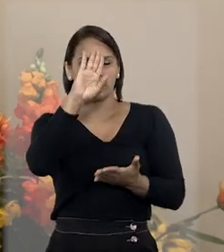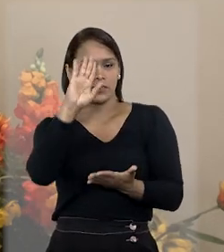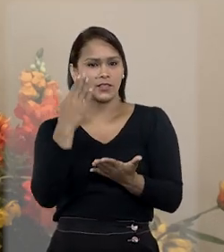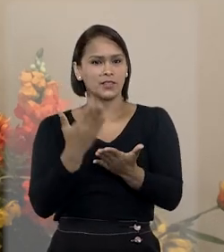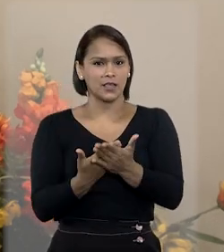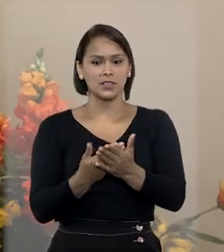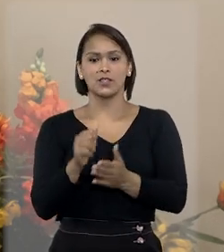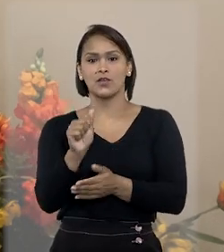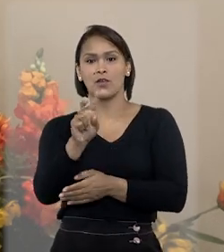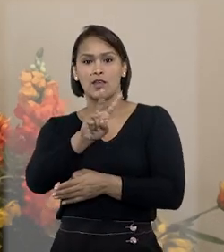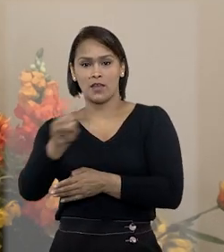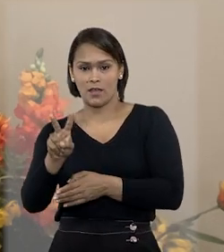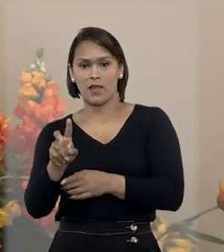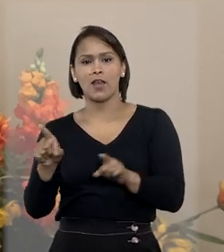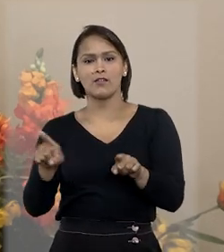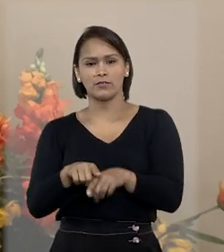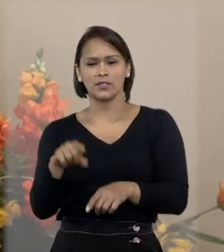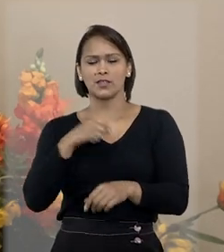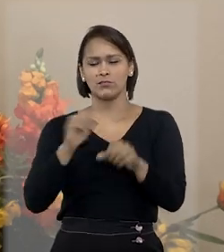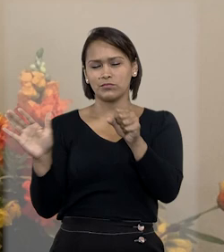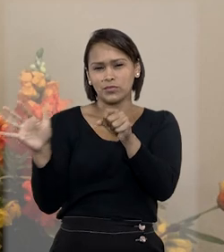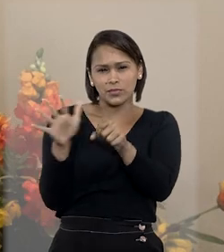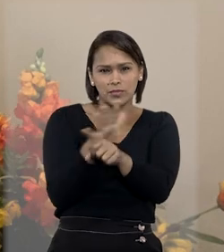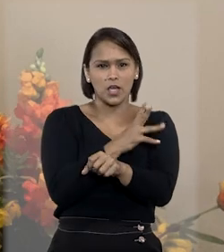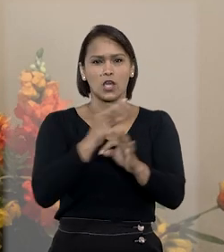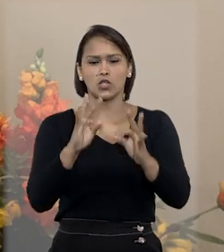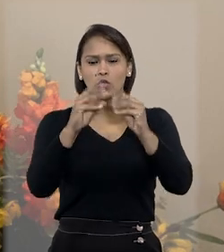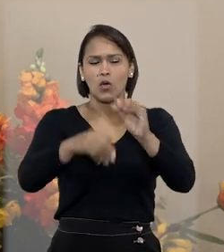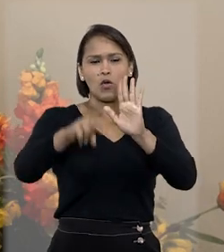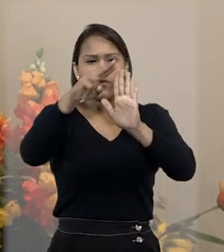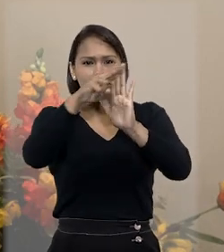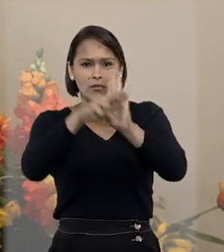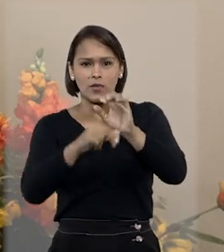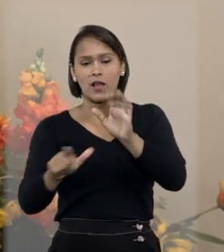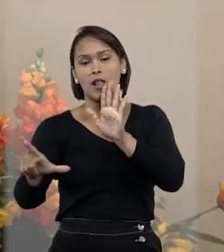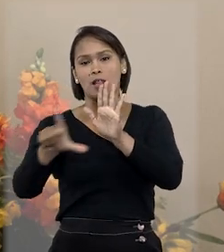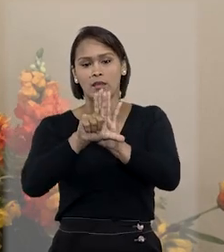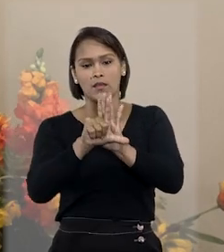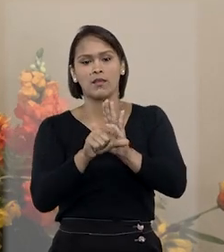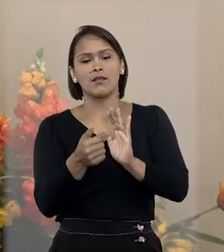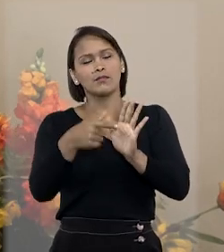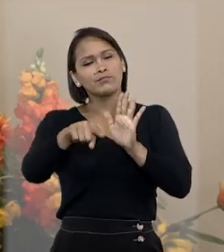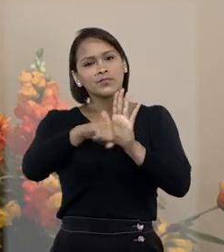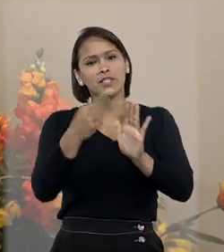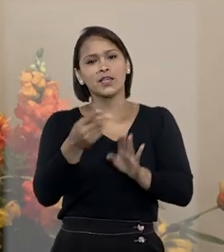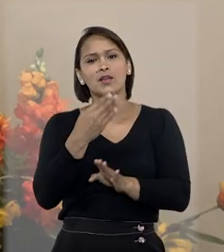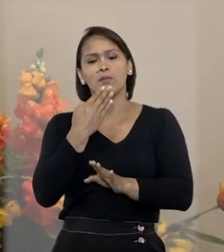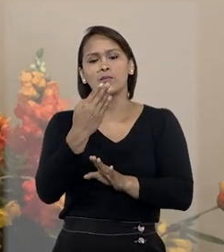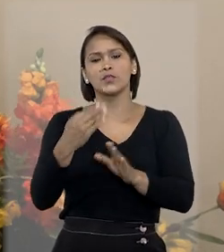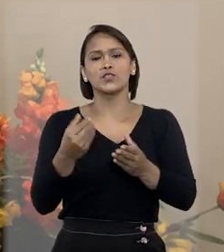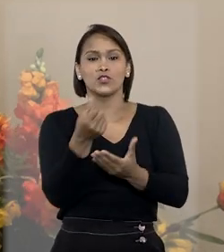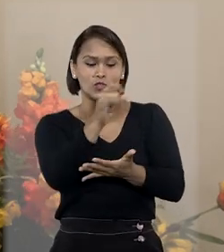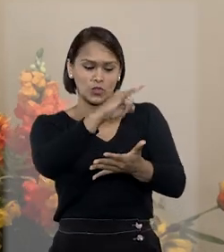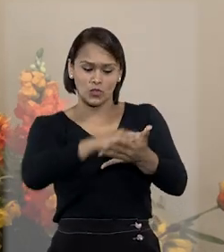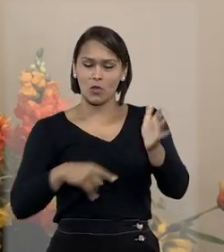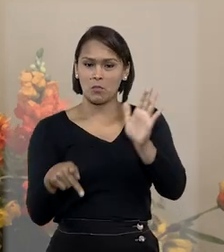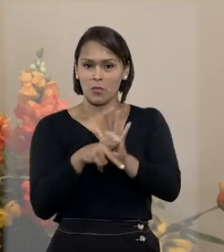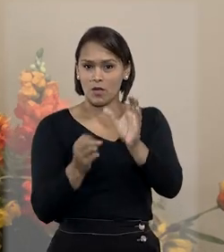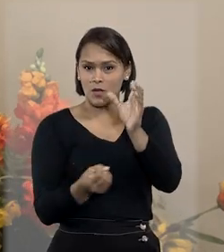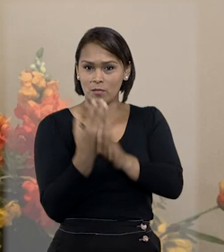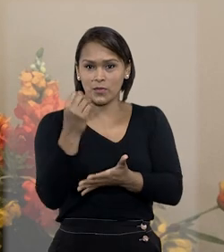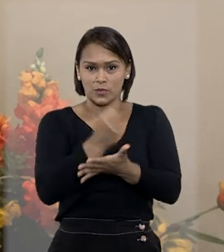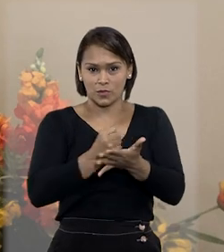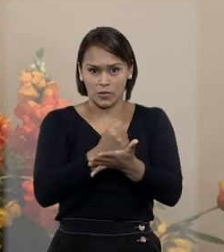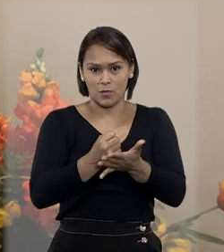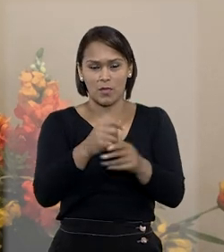região que considerou que a agência reguladora extrapolou suas atribuições legais ao negar um pedido de patente o